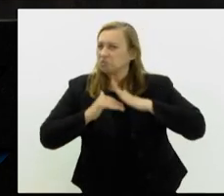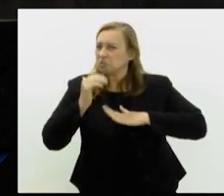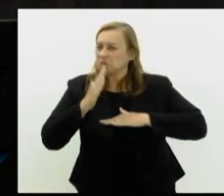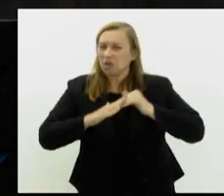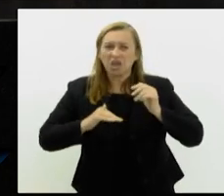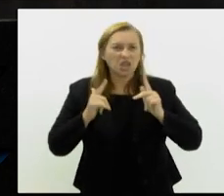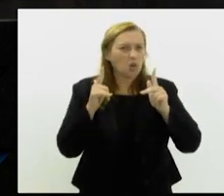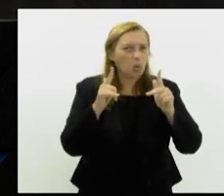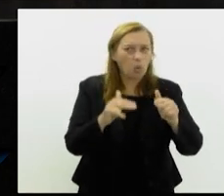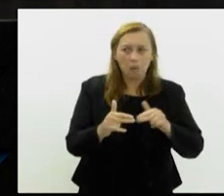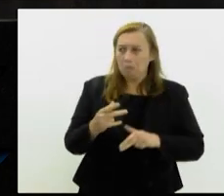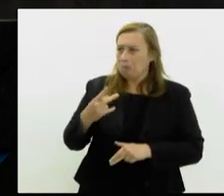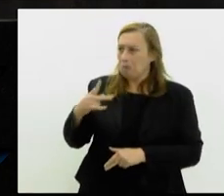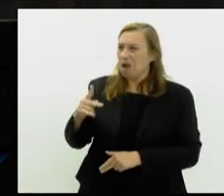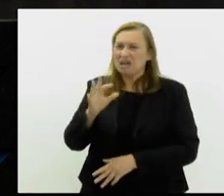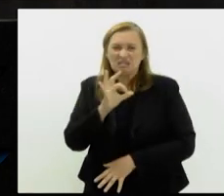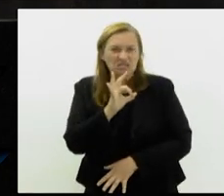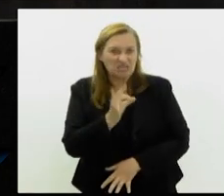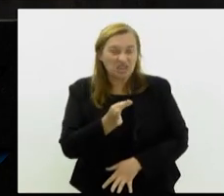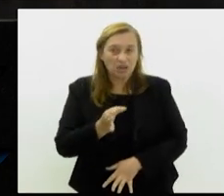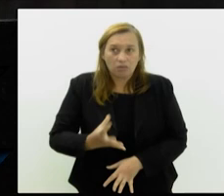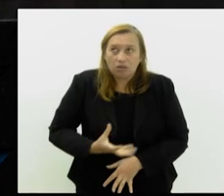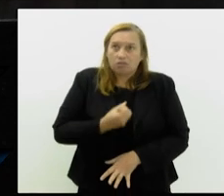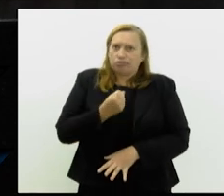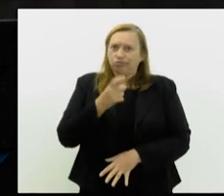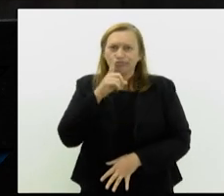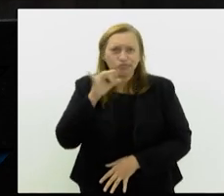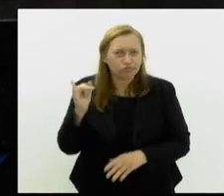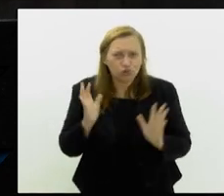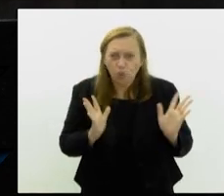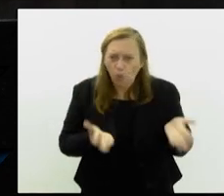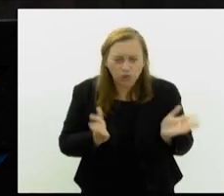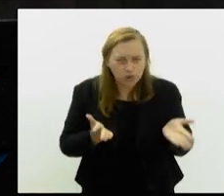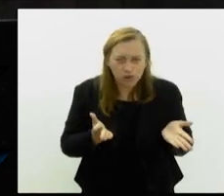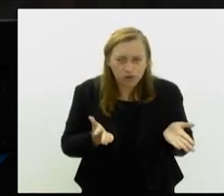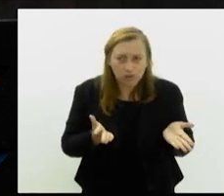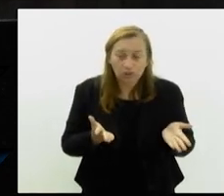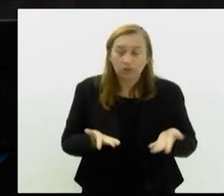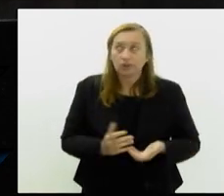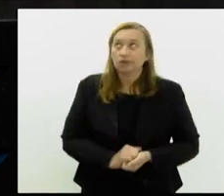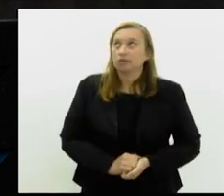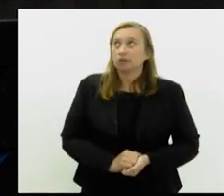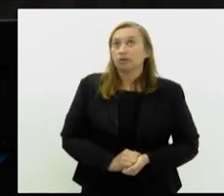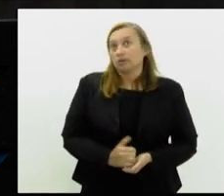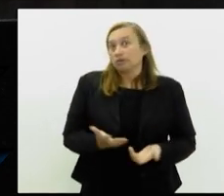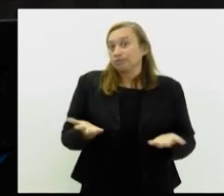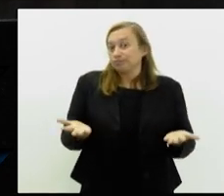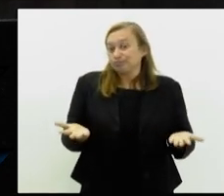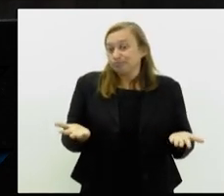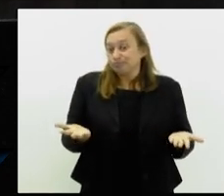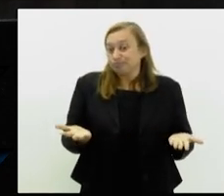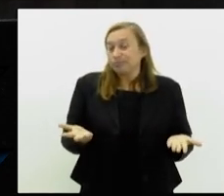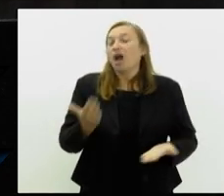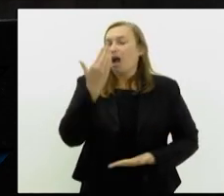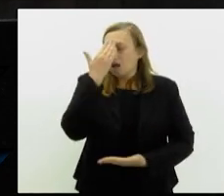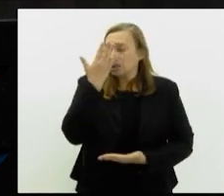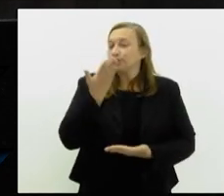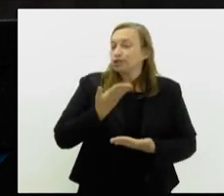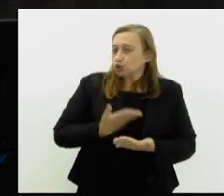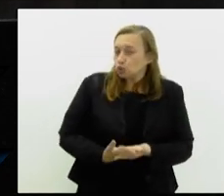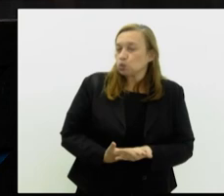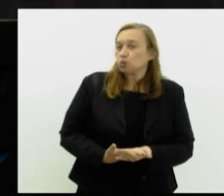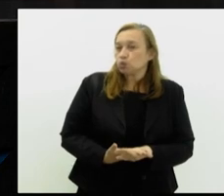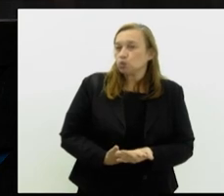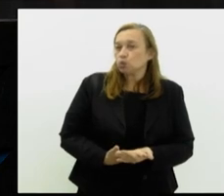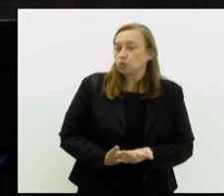ele realmente ainda surpreende nos dias de hoje ah e acredito que ele estivesse